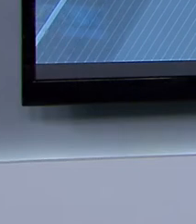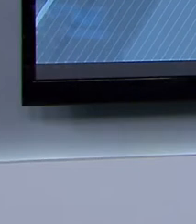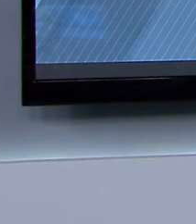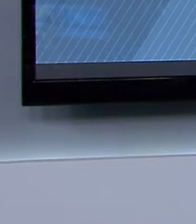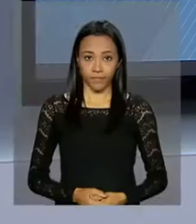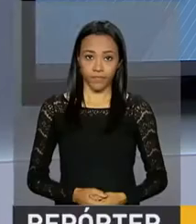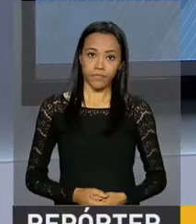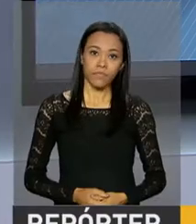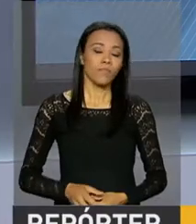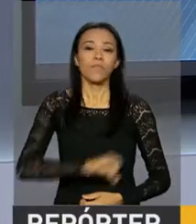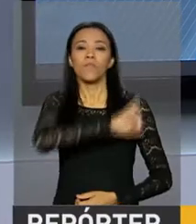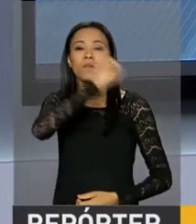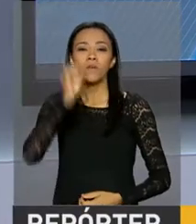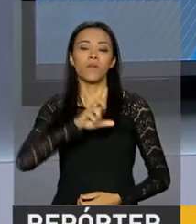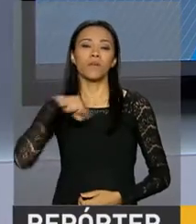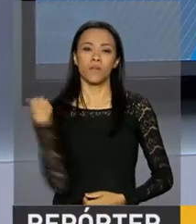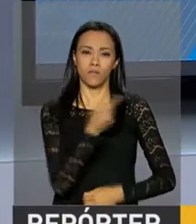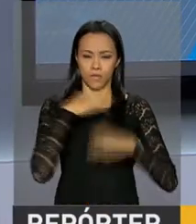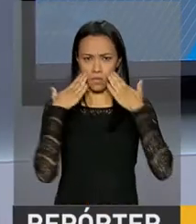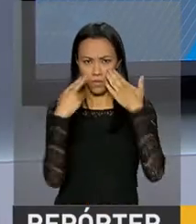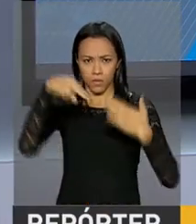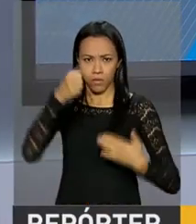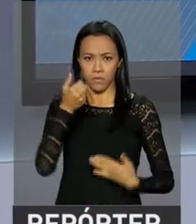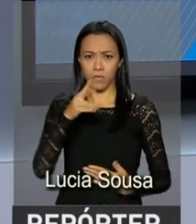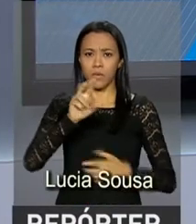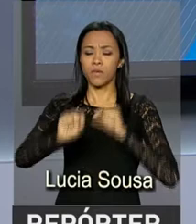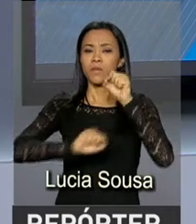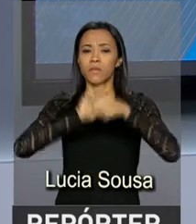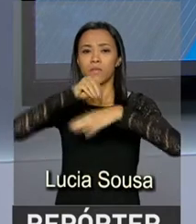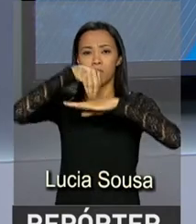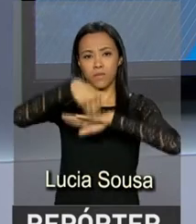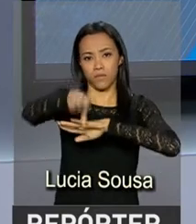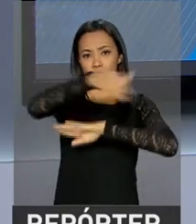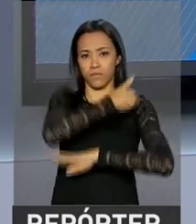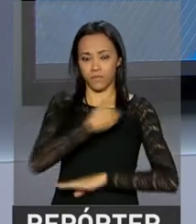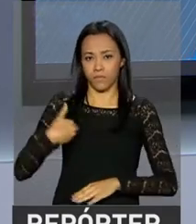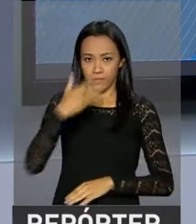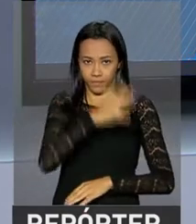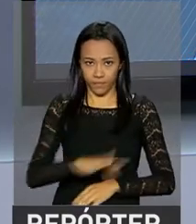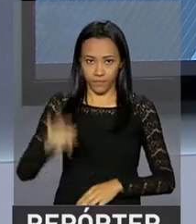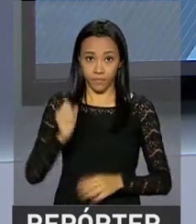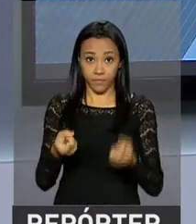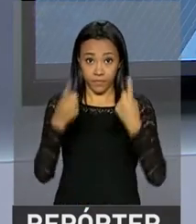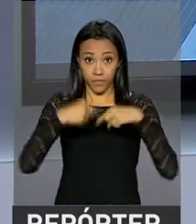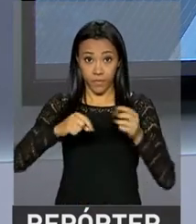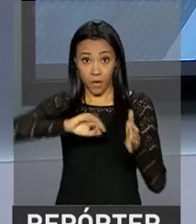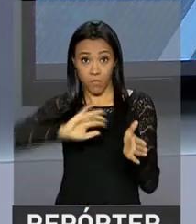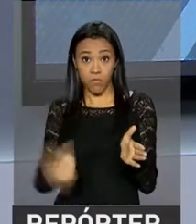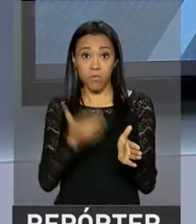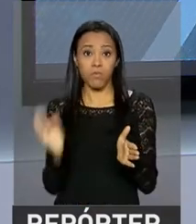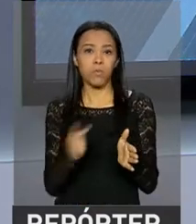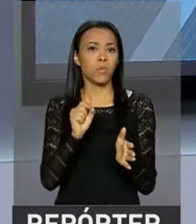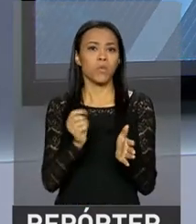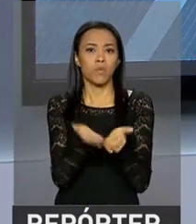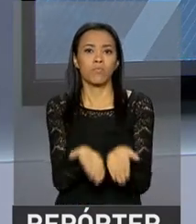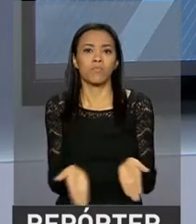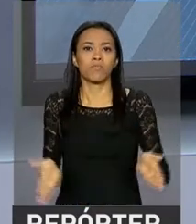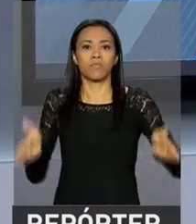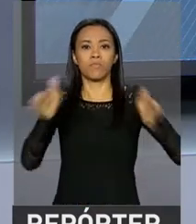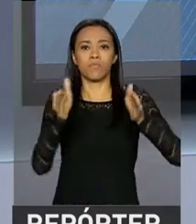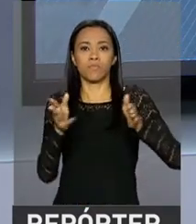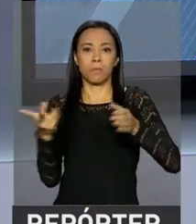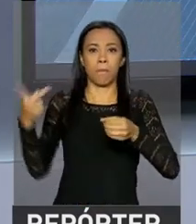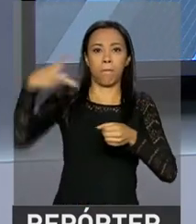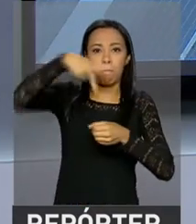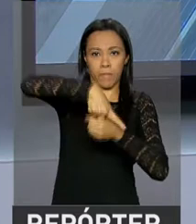lá o repórter liberta de volta com as notícias do governo federal a produção brasileira de petróleo cresceu 12,6